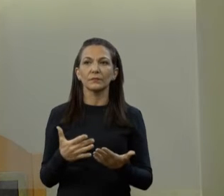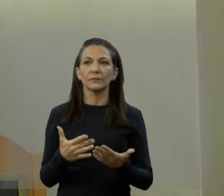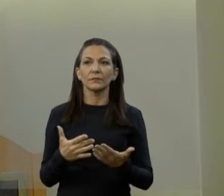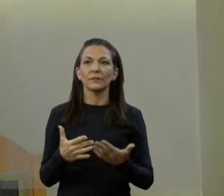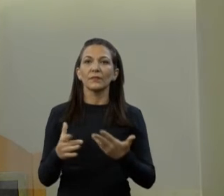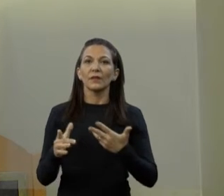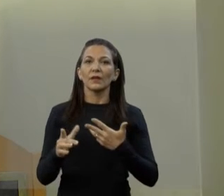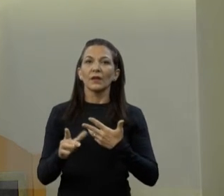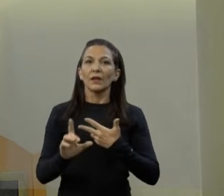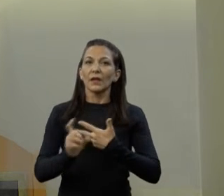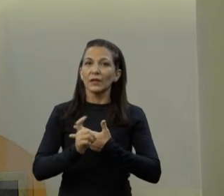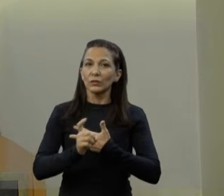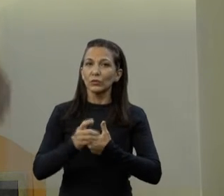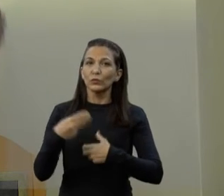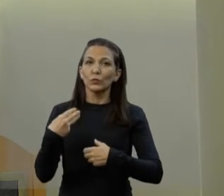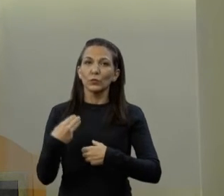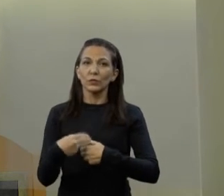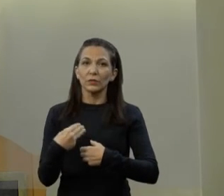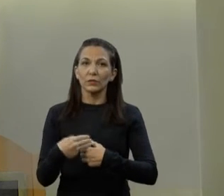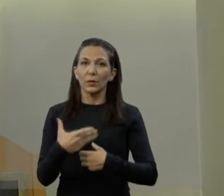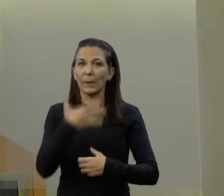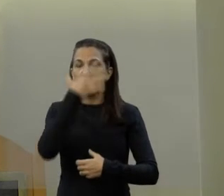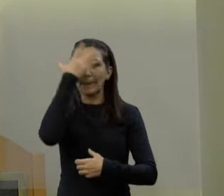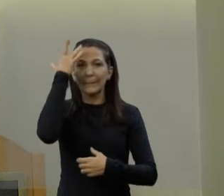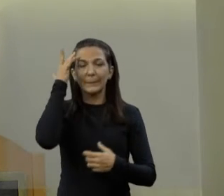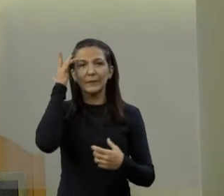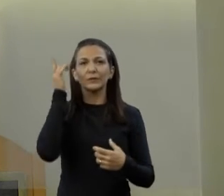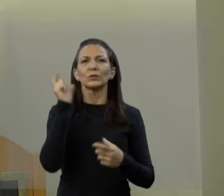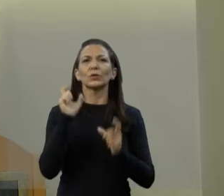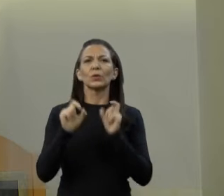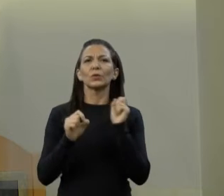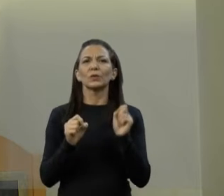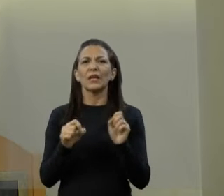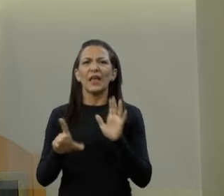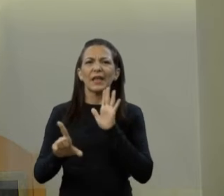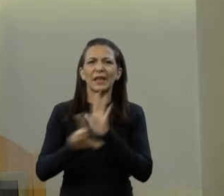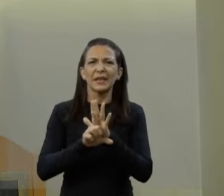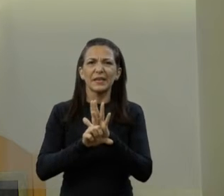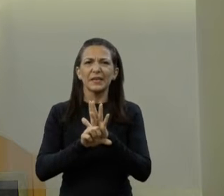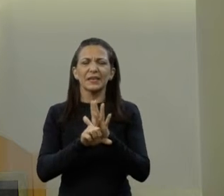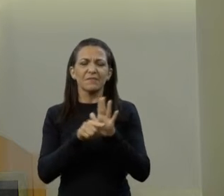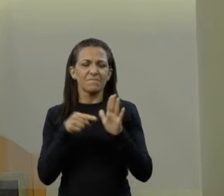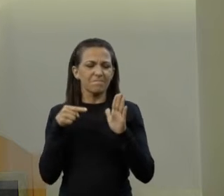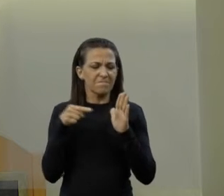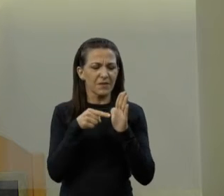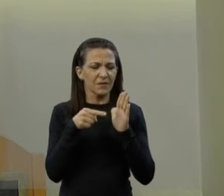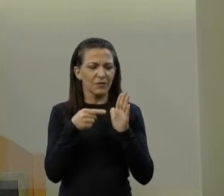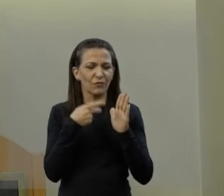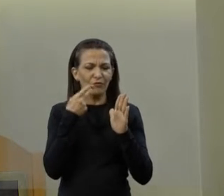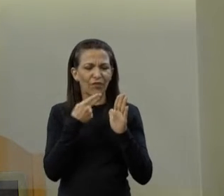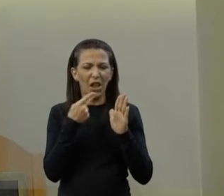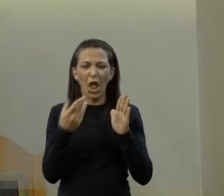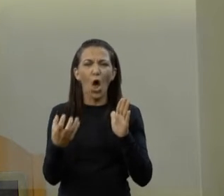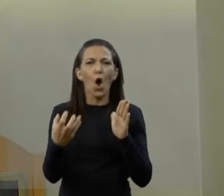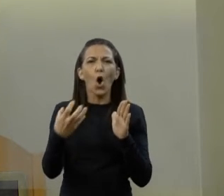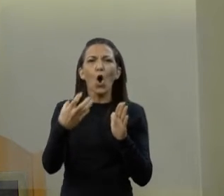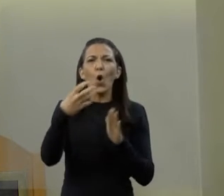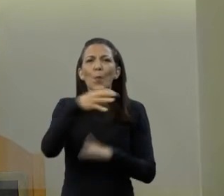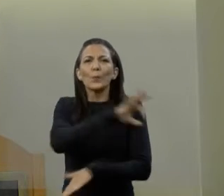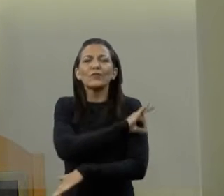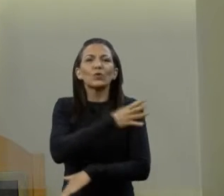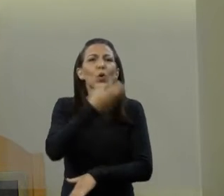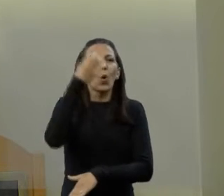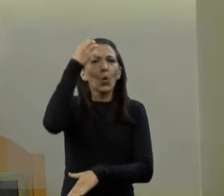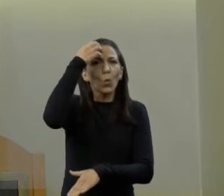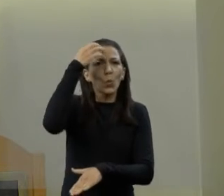do executivo Municipal essas pessoas se agarram na lei e fica falando mas é isso é culpa da prefeitura